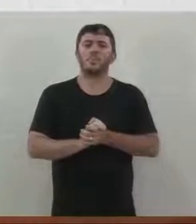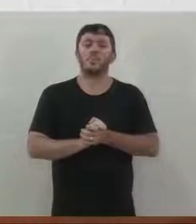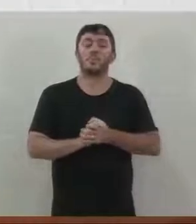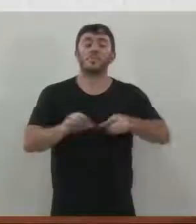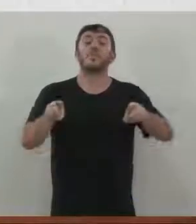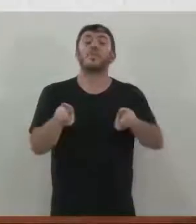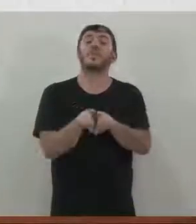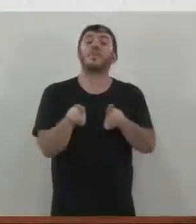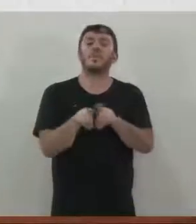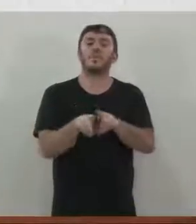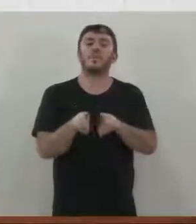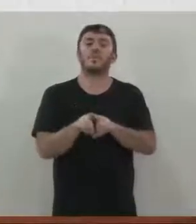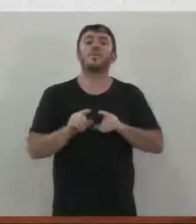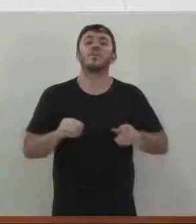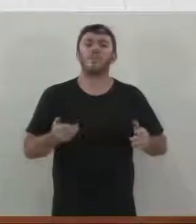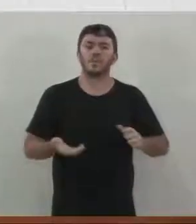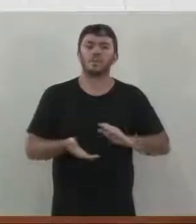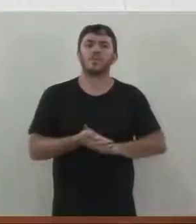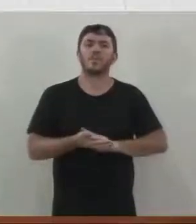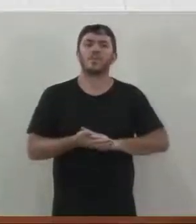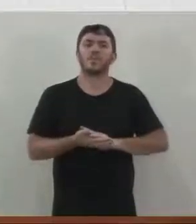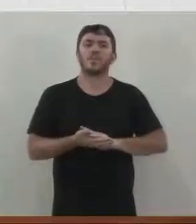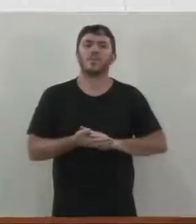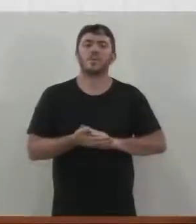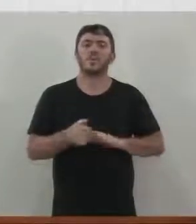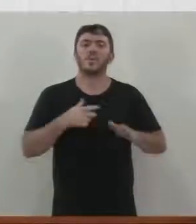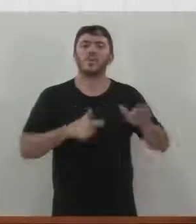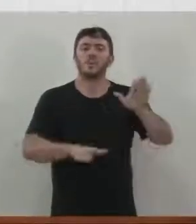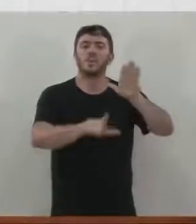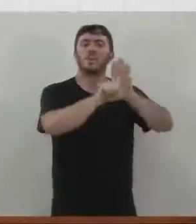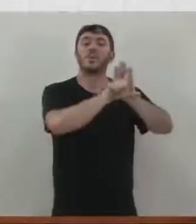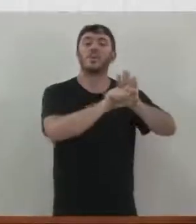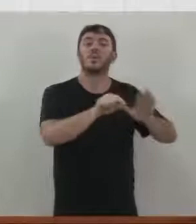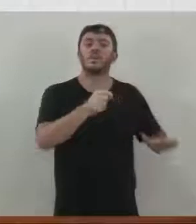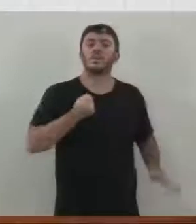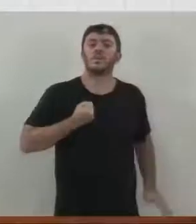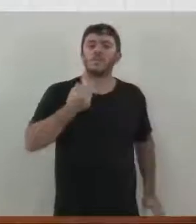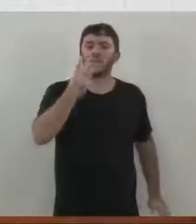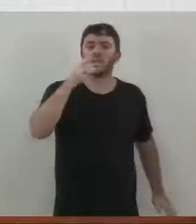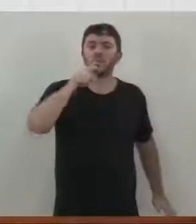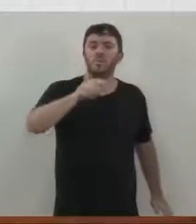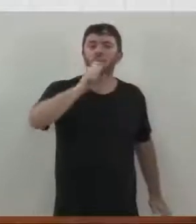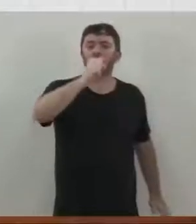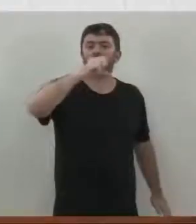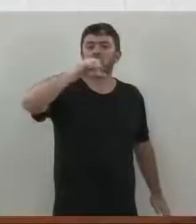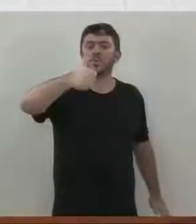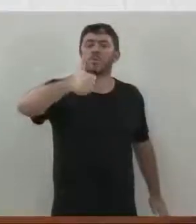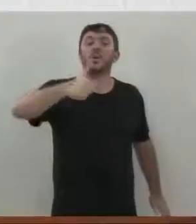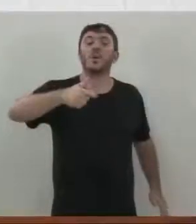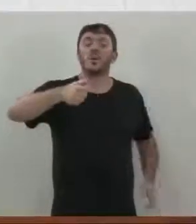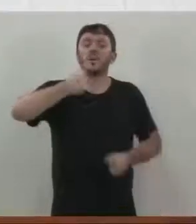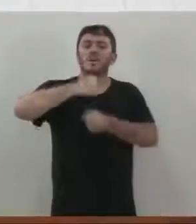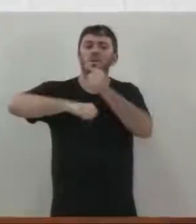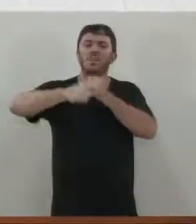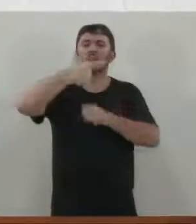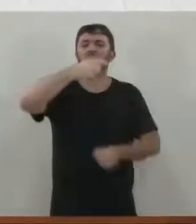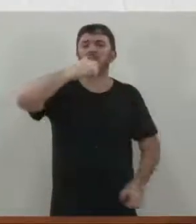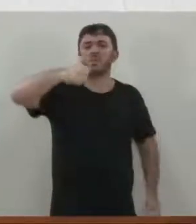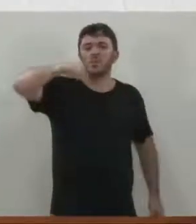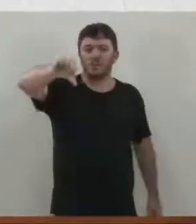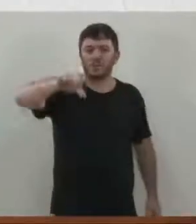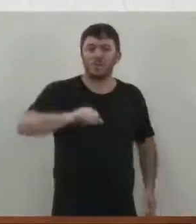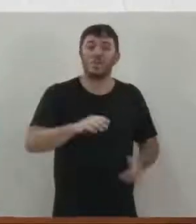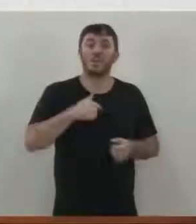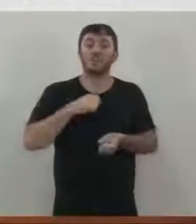Também, senhor presidente, foi colocar a lei 3.891 de 2019, e espero que o